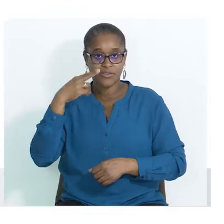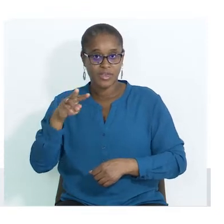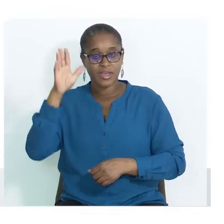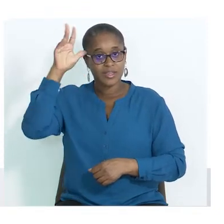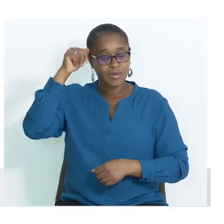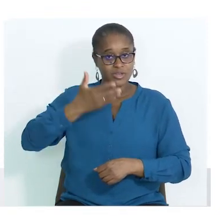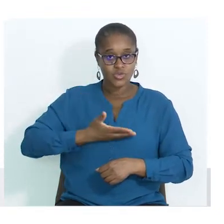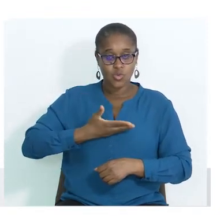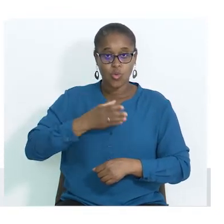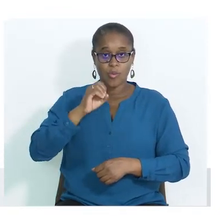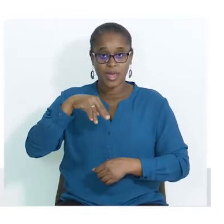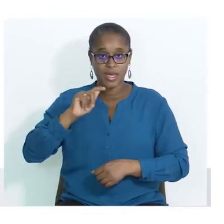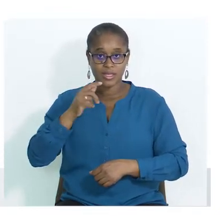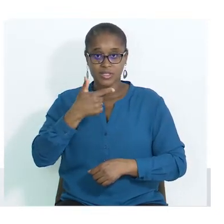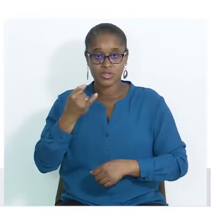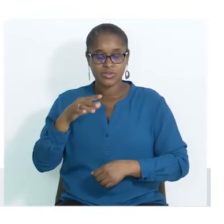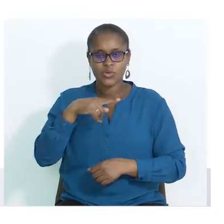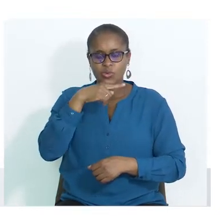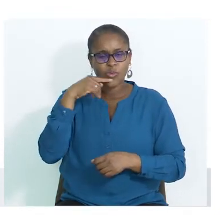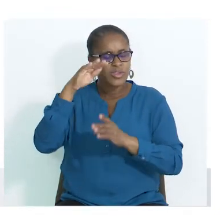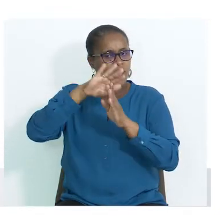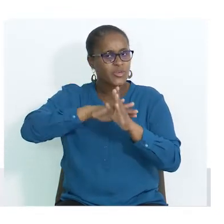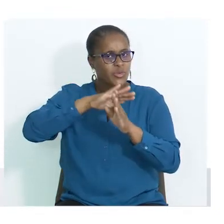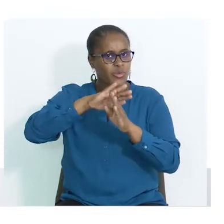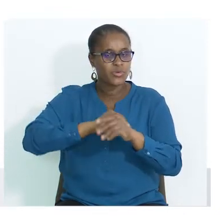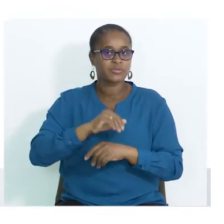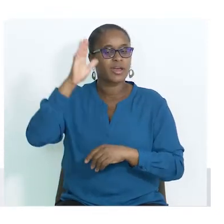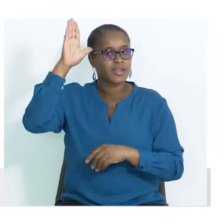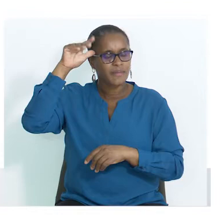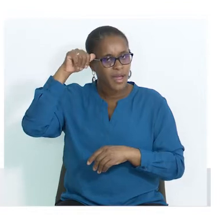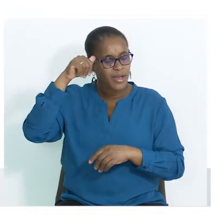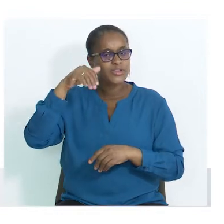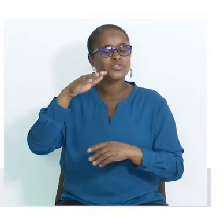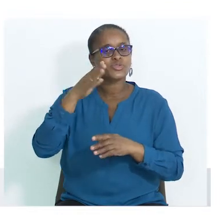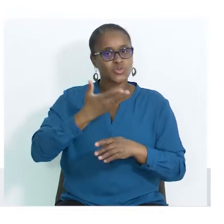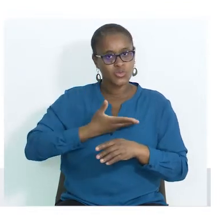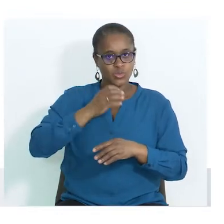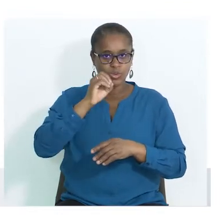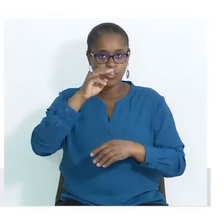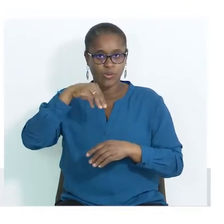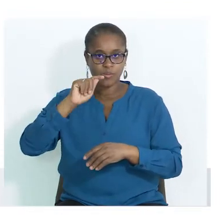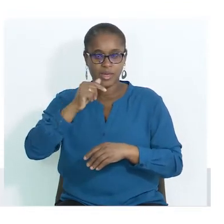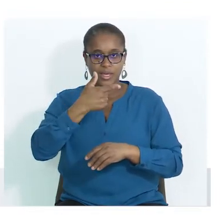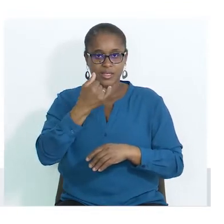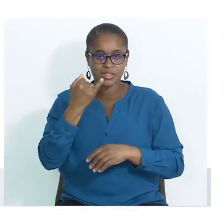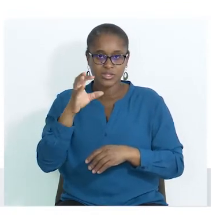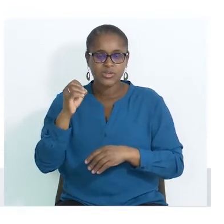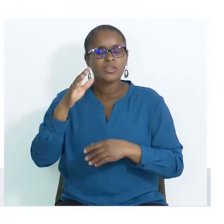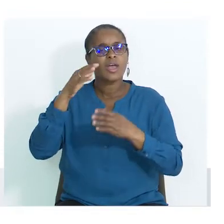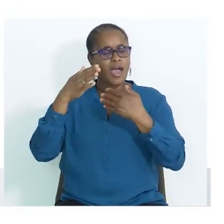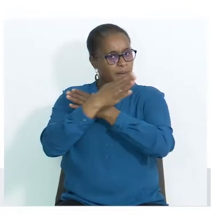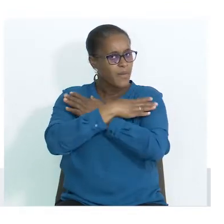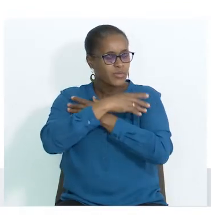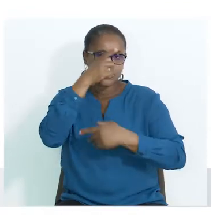domésticos são doces são carinhosos os animais domésticos são amigos das